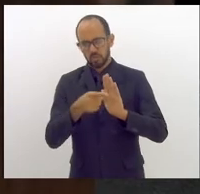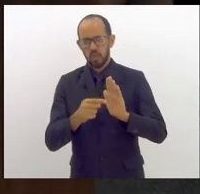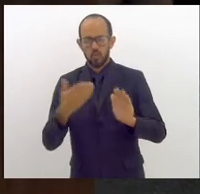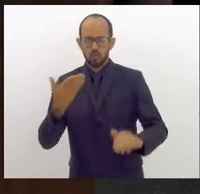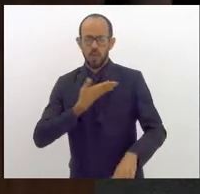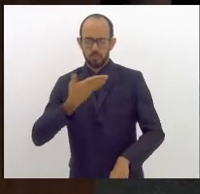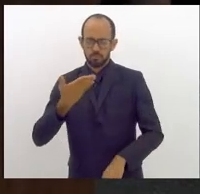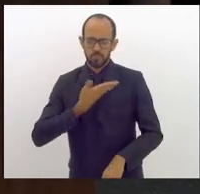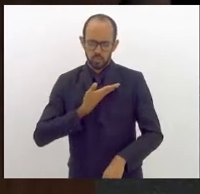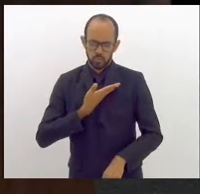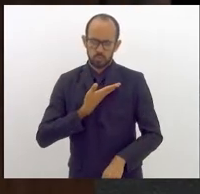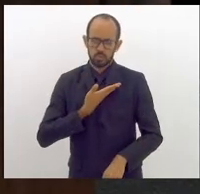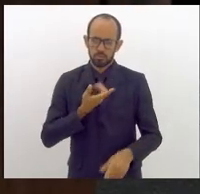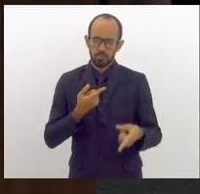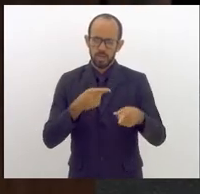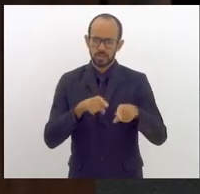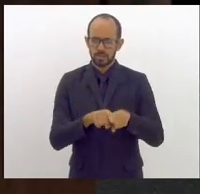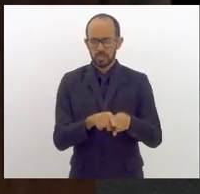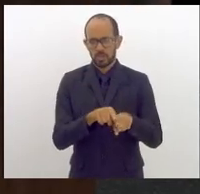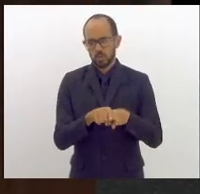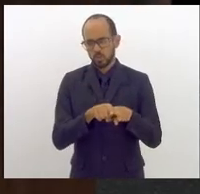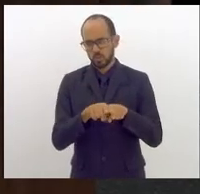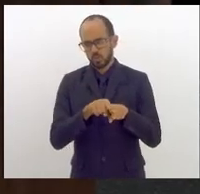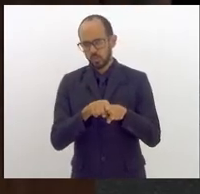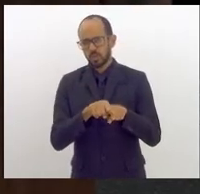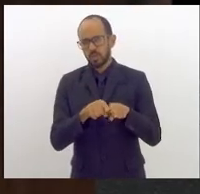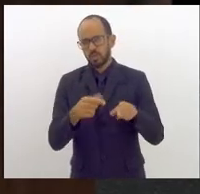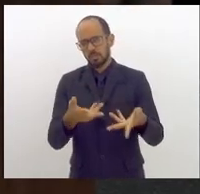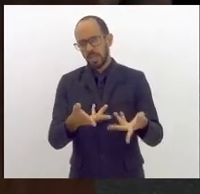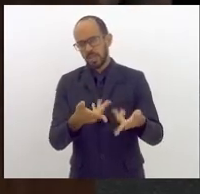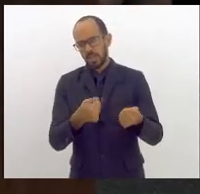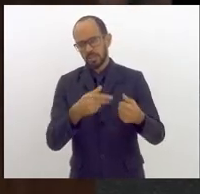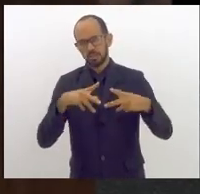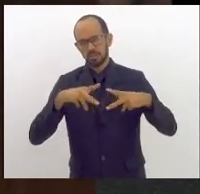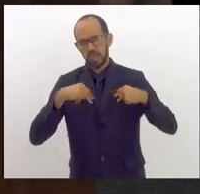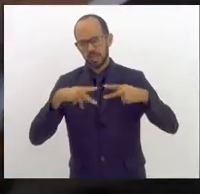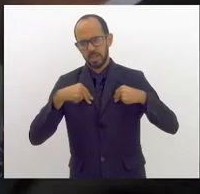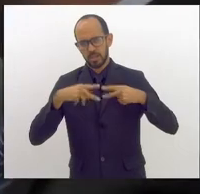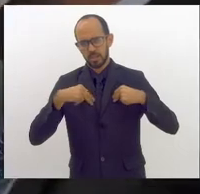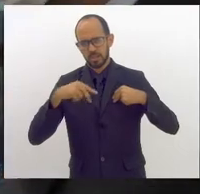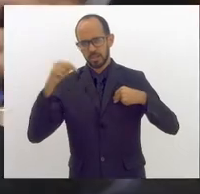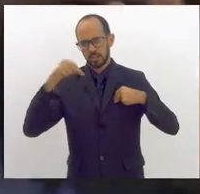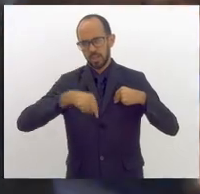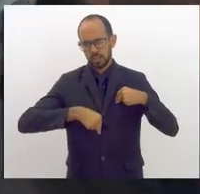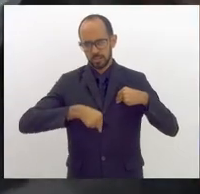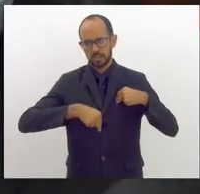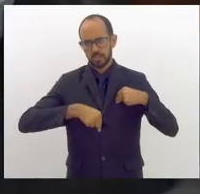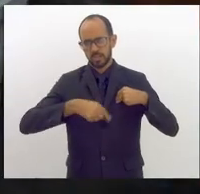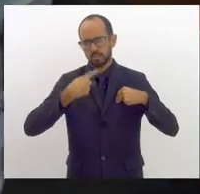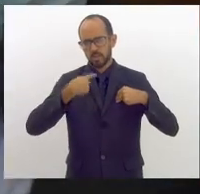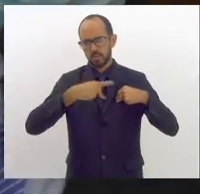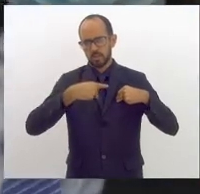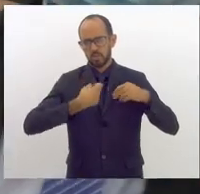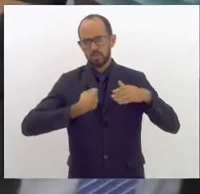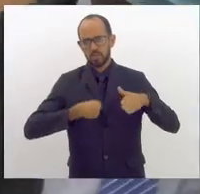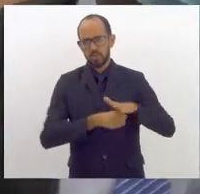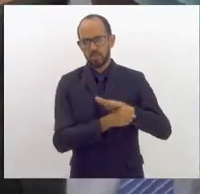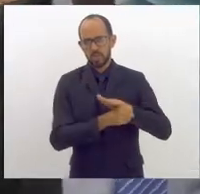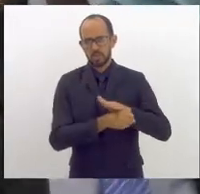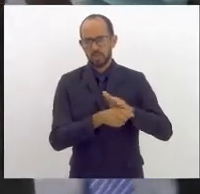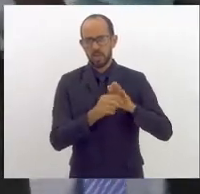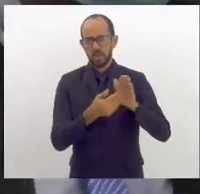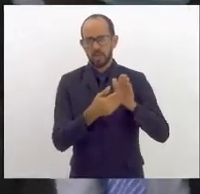um amigo e você merece tá aqui dentro dessa casa e ter o seu mandato até o final